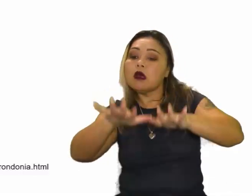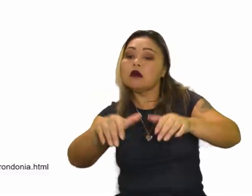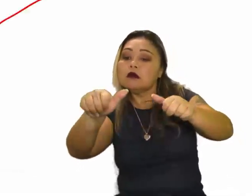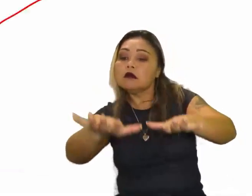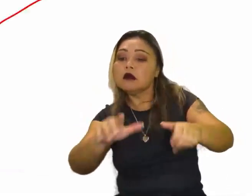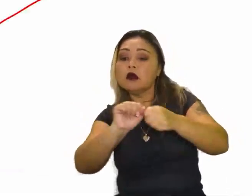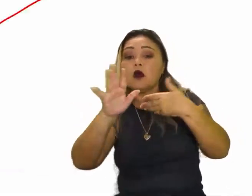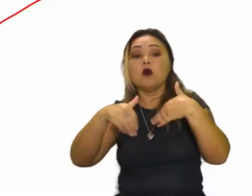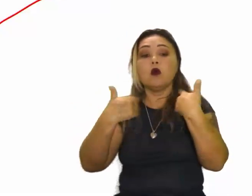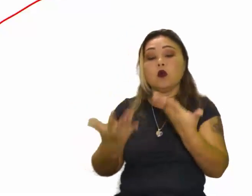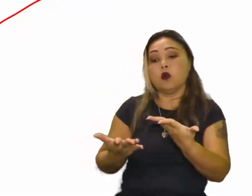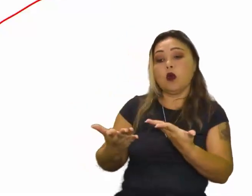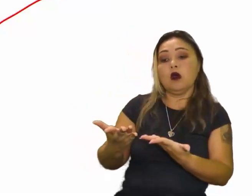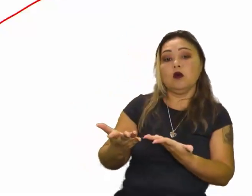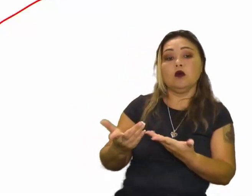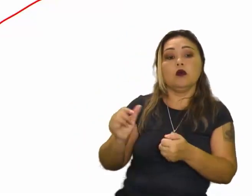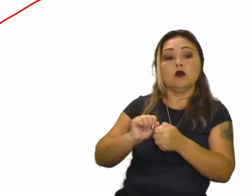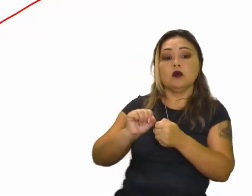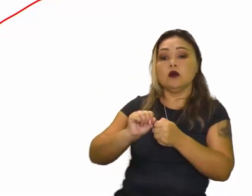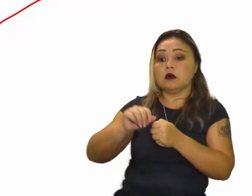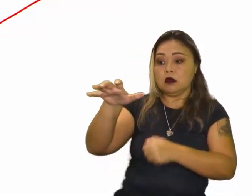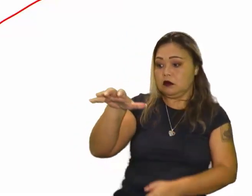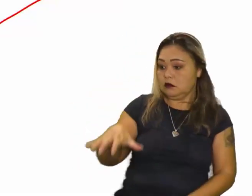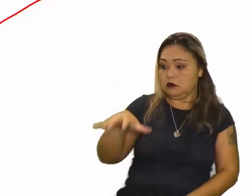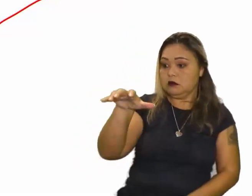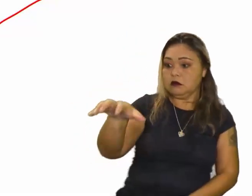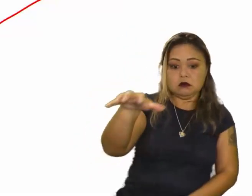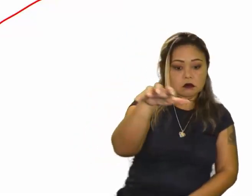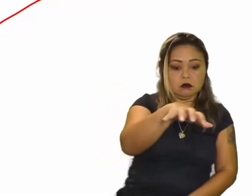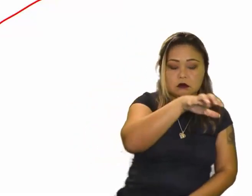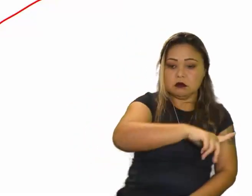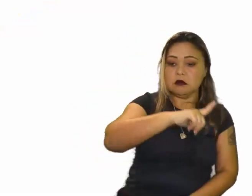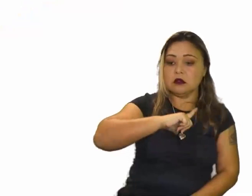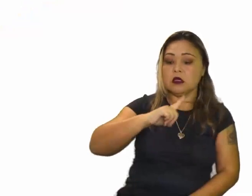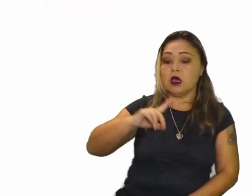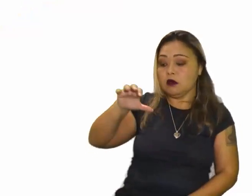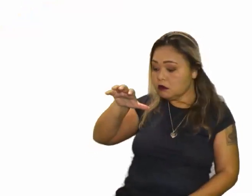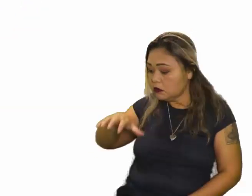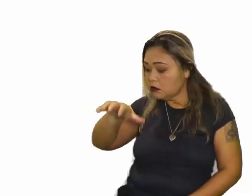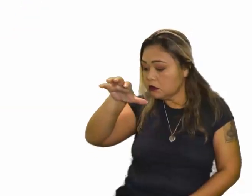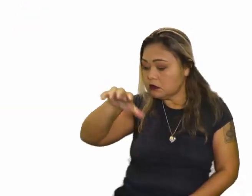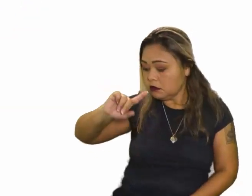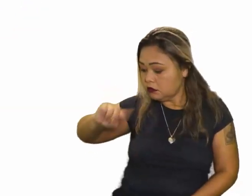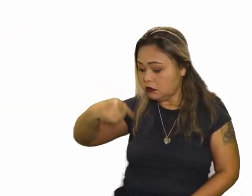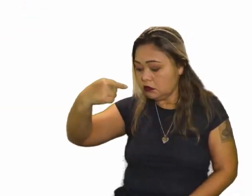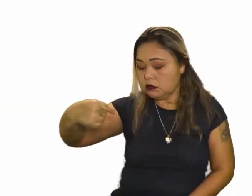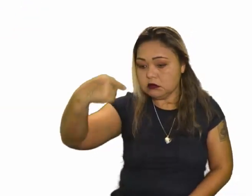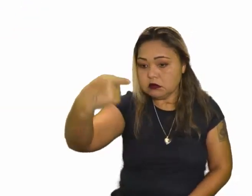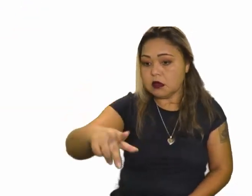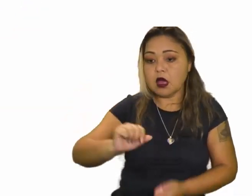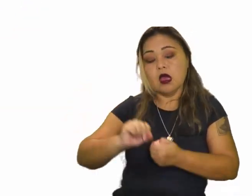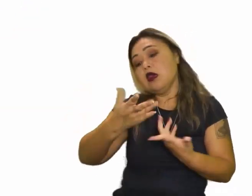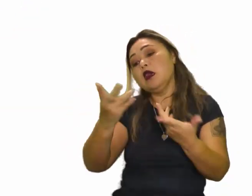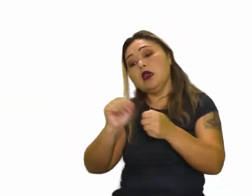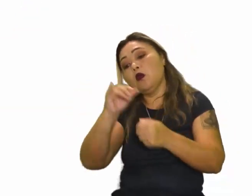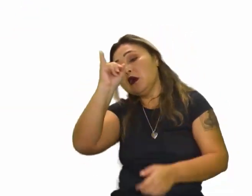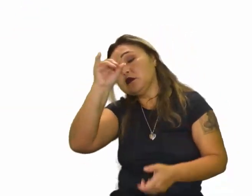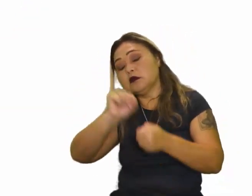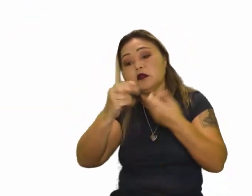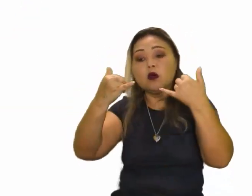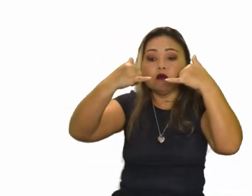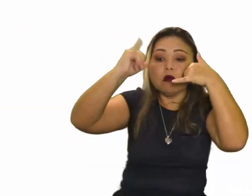instalação. Quais são elas, professor? Setorização. Nós temos uma setorização igual da bovino, da